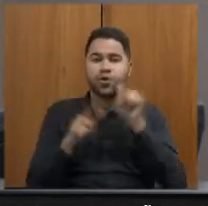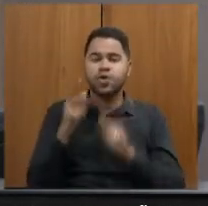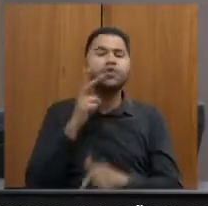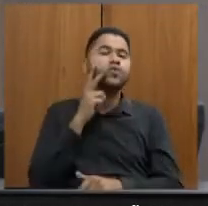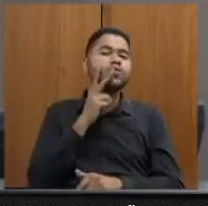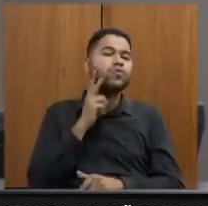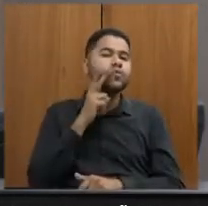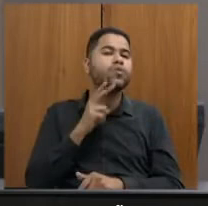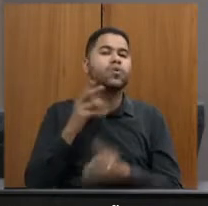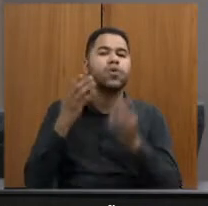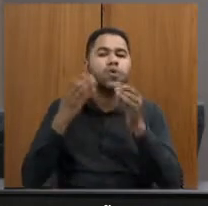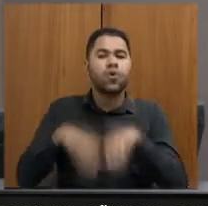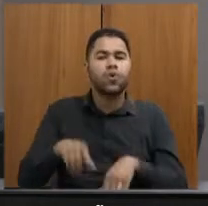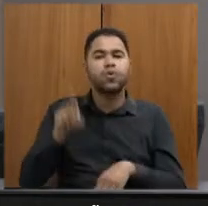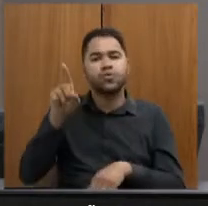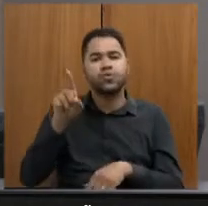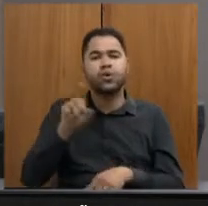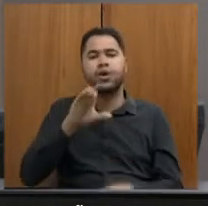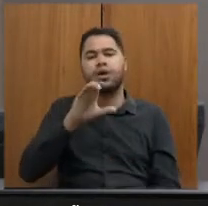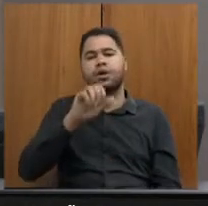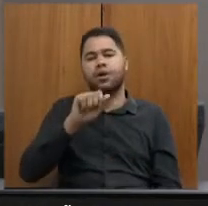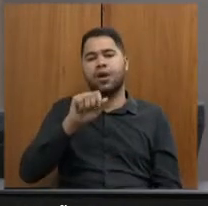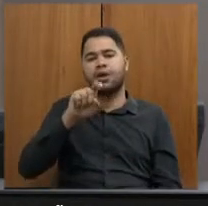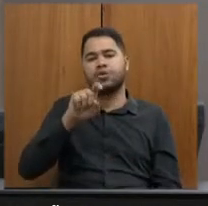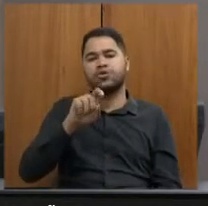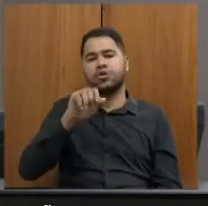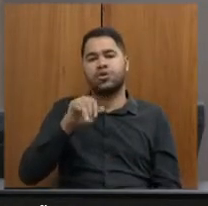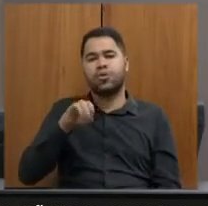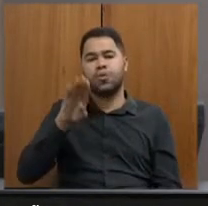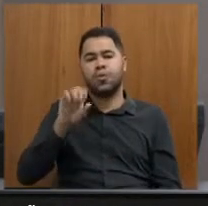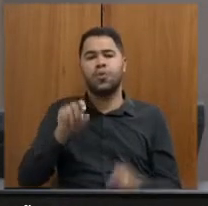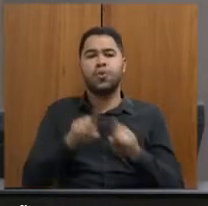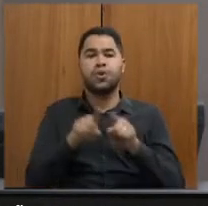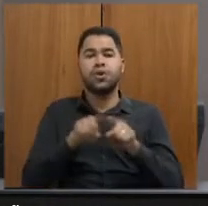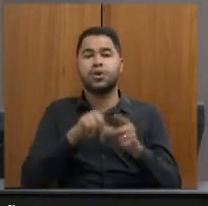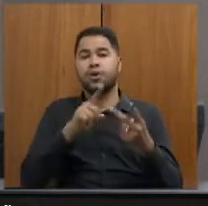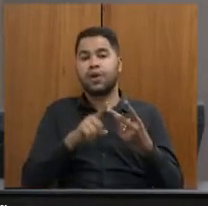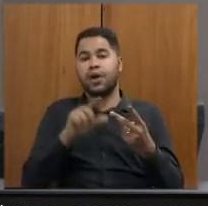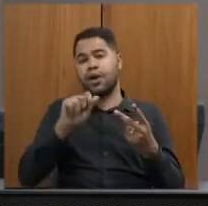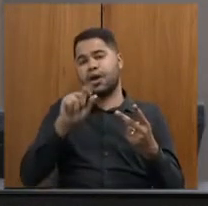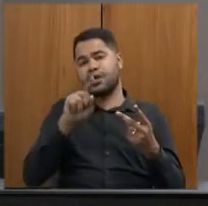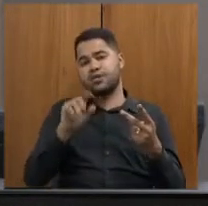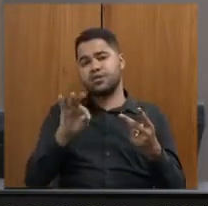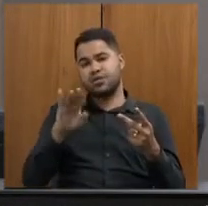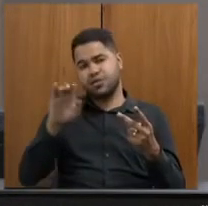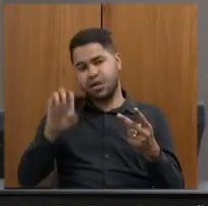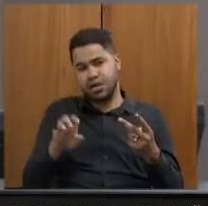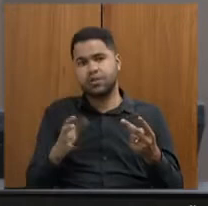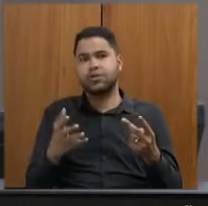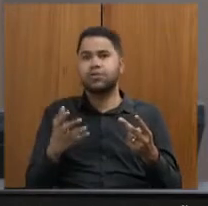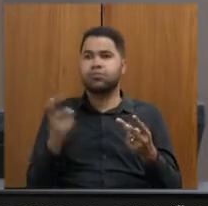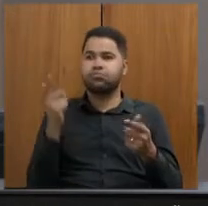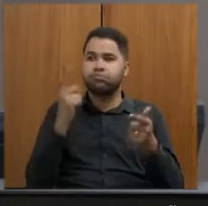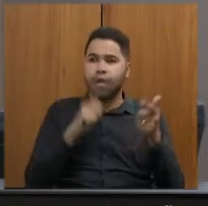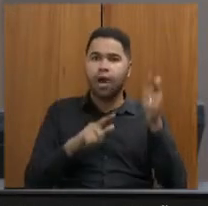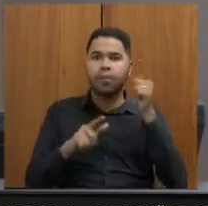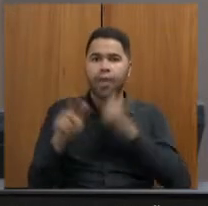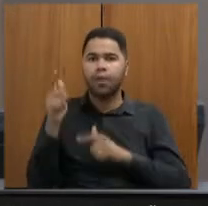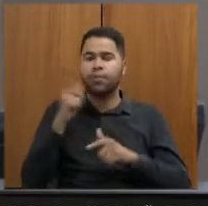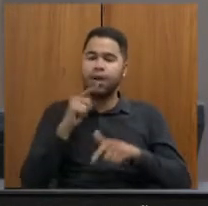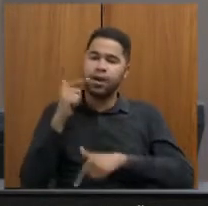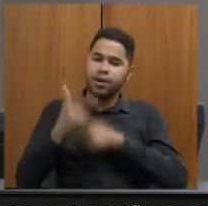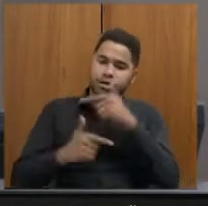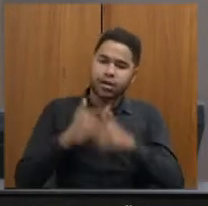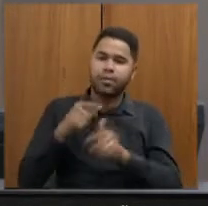Vim lá de Caxambu né Nós temos azeite sendo premiados nós temos aí colhido os frutos desse trabalho da